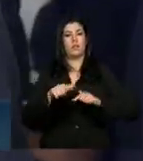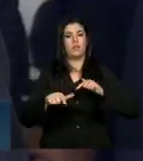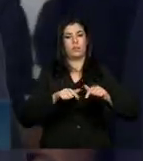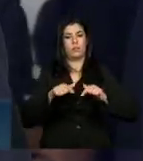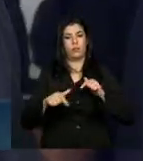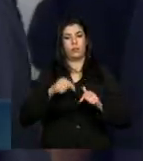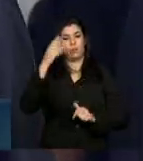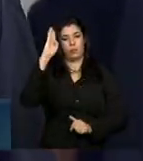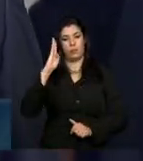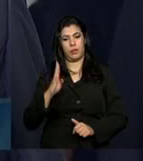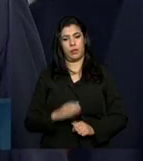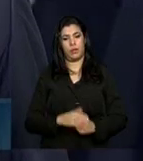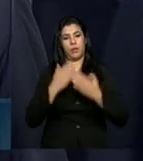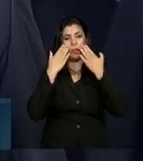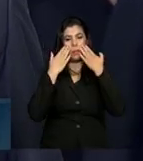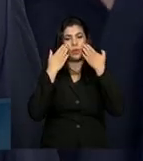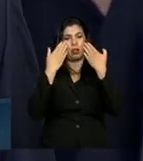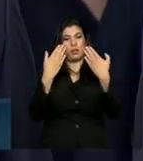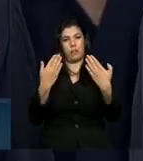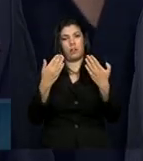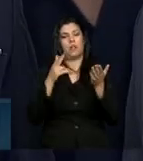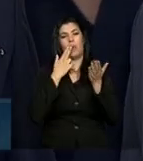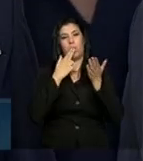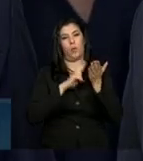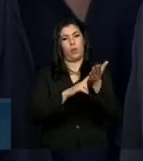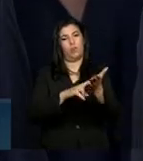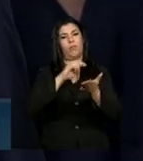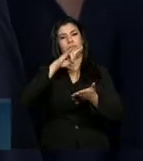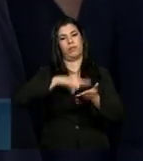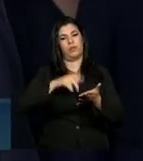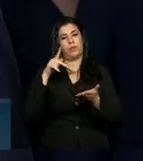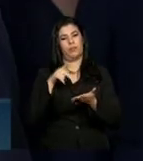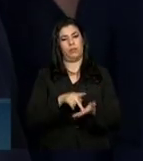dessa entrega de carta credencial.